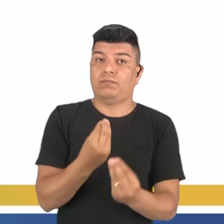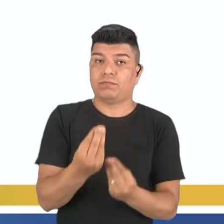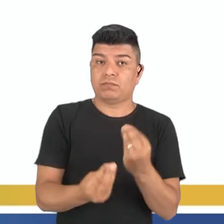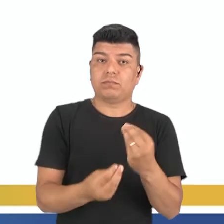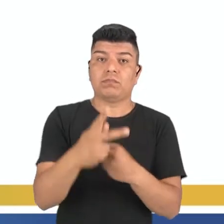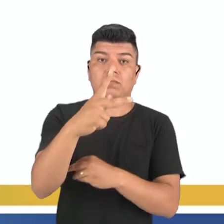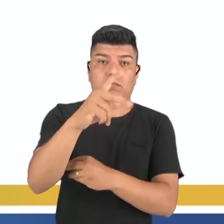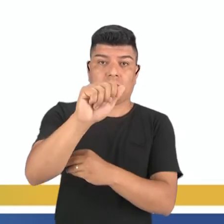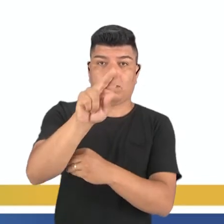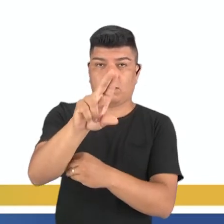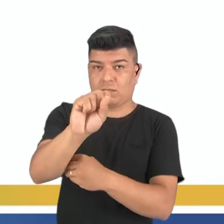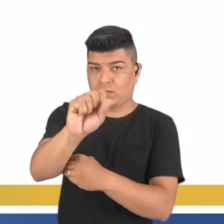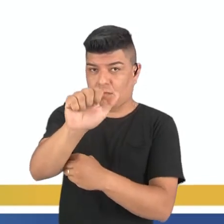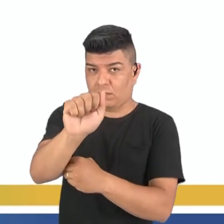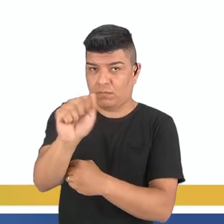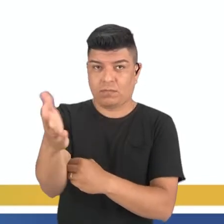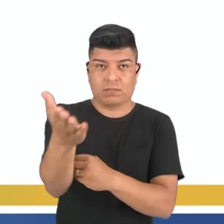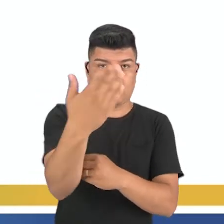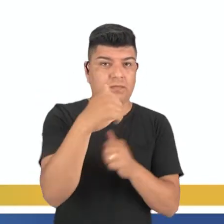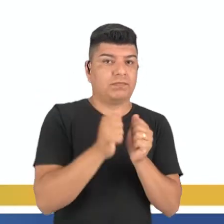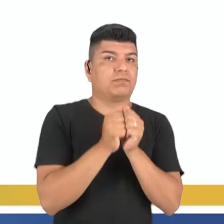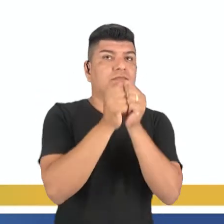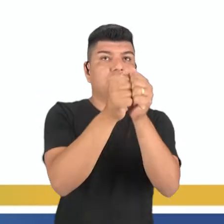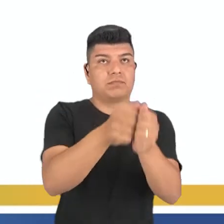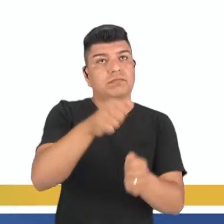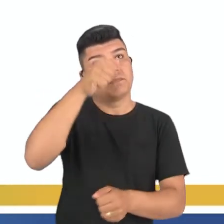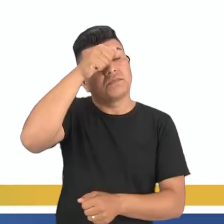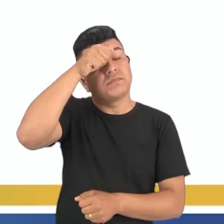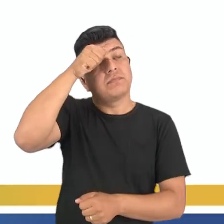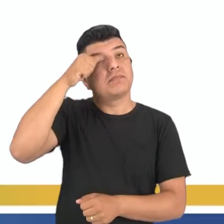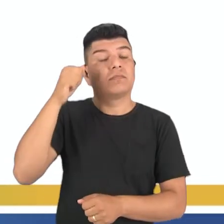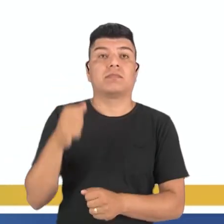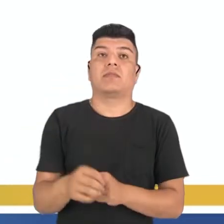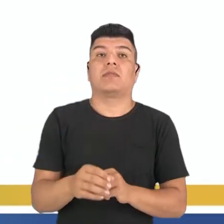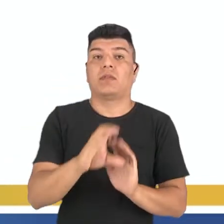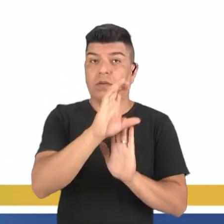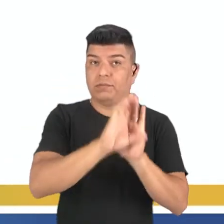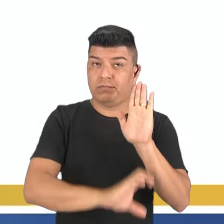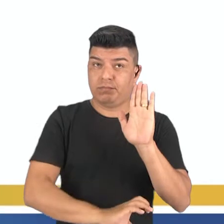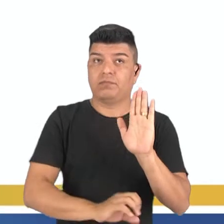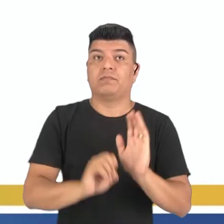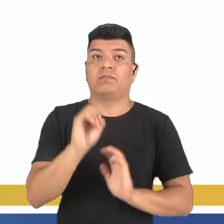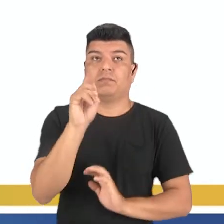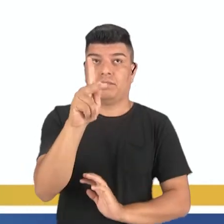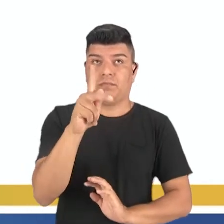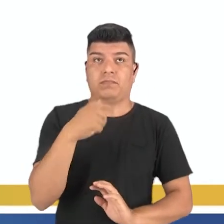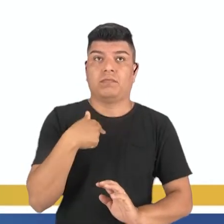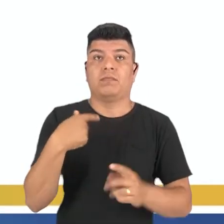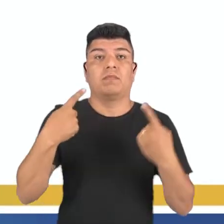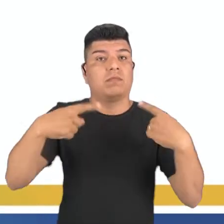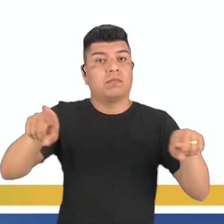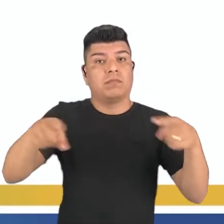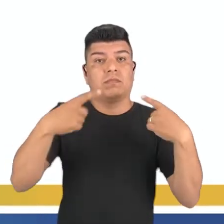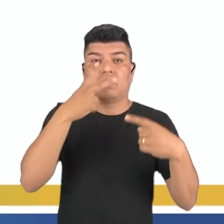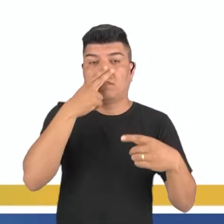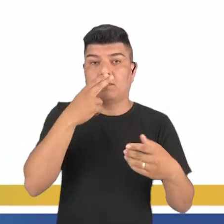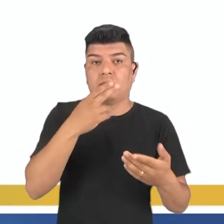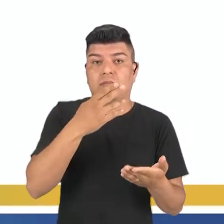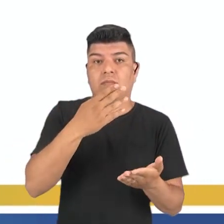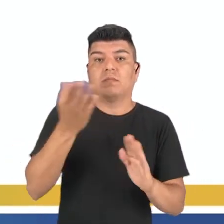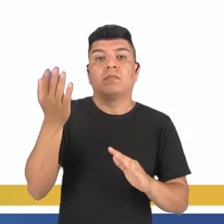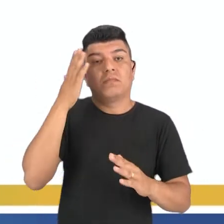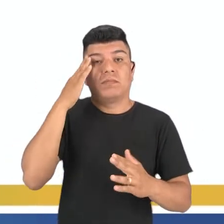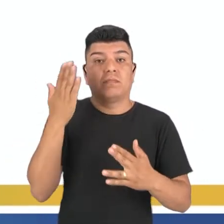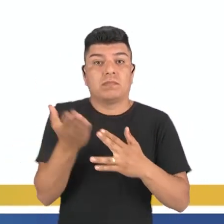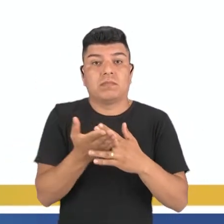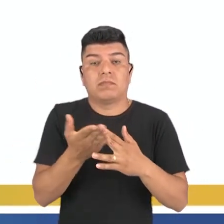a pausa. Acompanhe aqui comigo esse conceito para pausa. Pausas musicais são intervalos de tempo